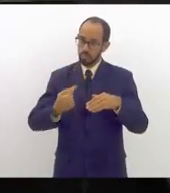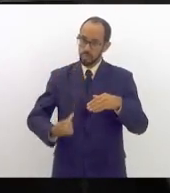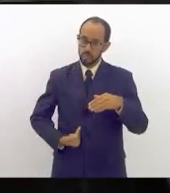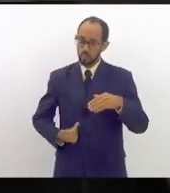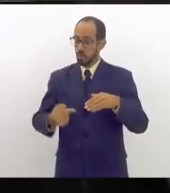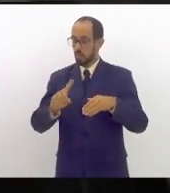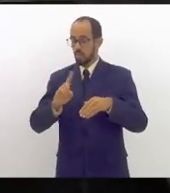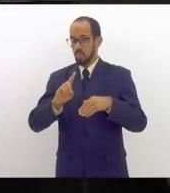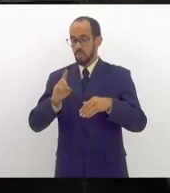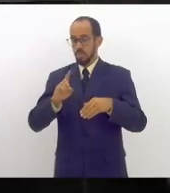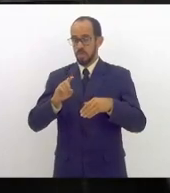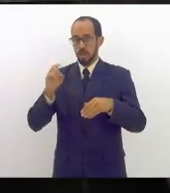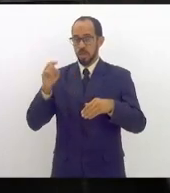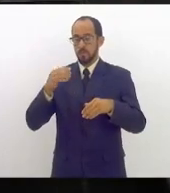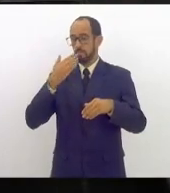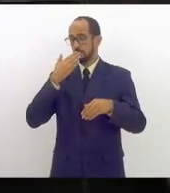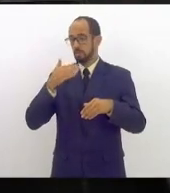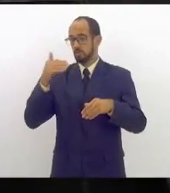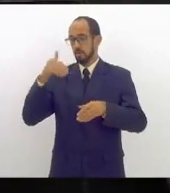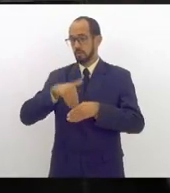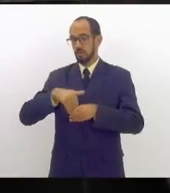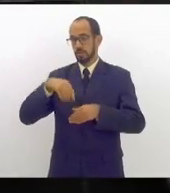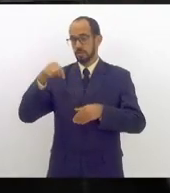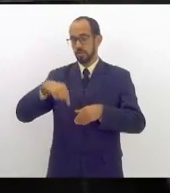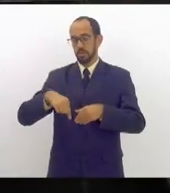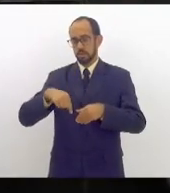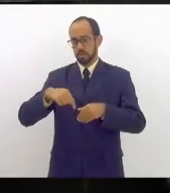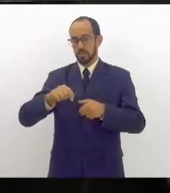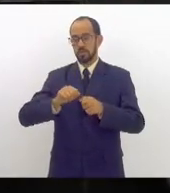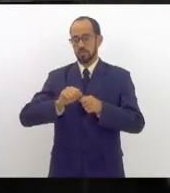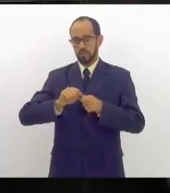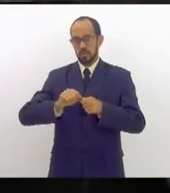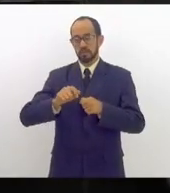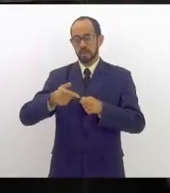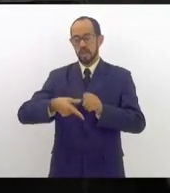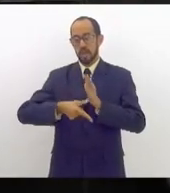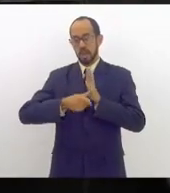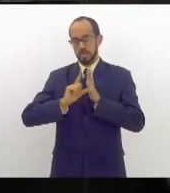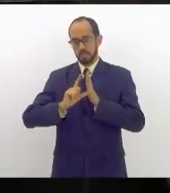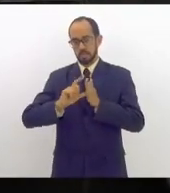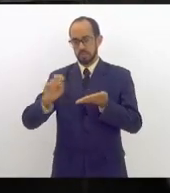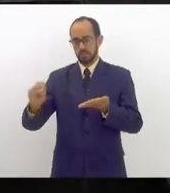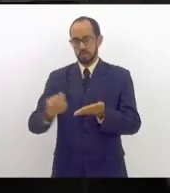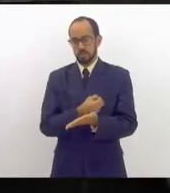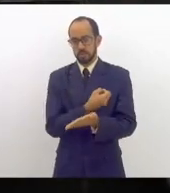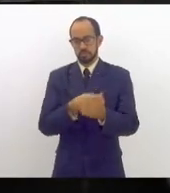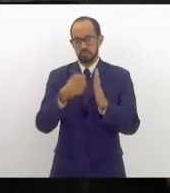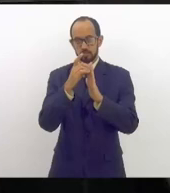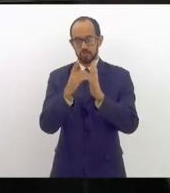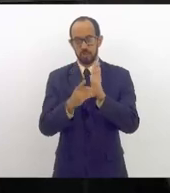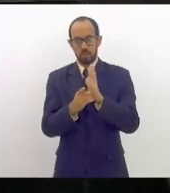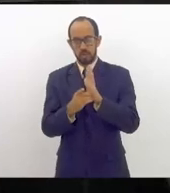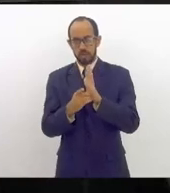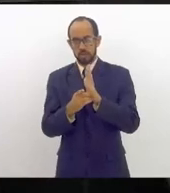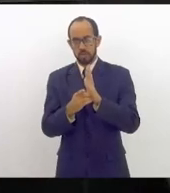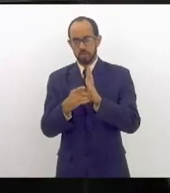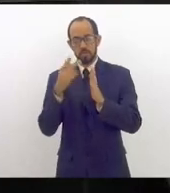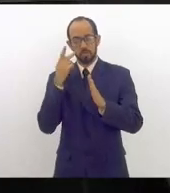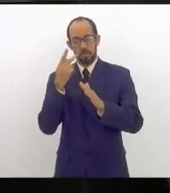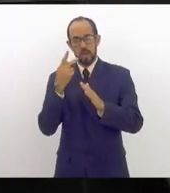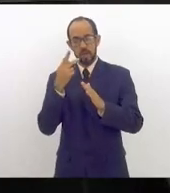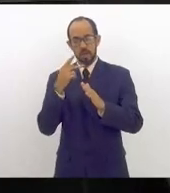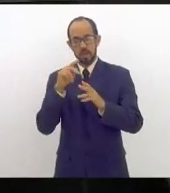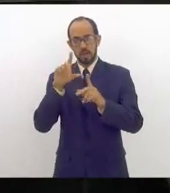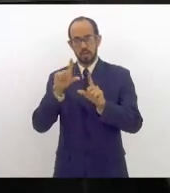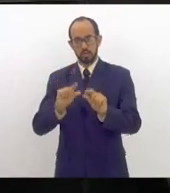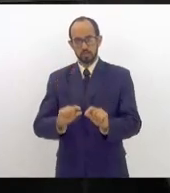não passou pelo crivo e adiantou numa canetada um decreto populista para a redução